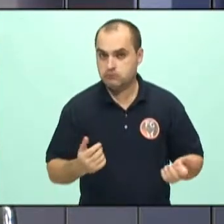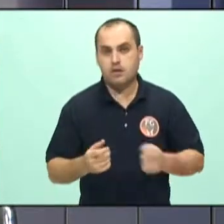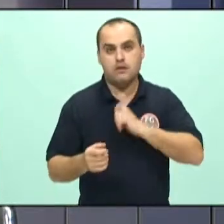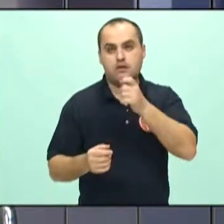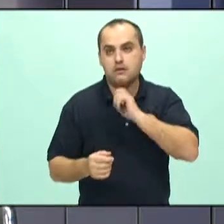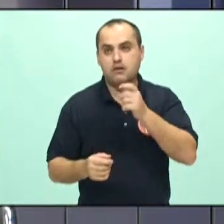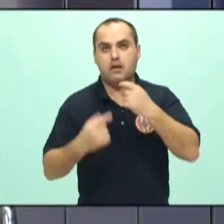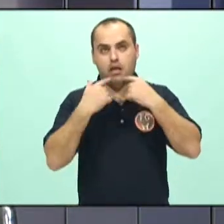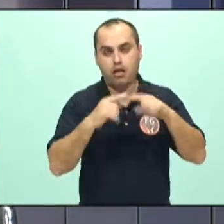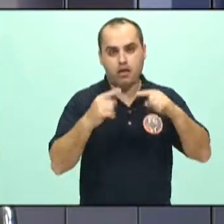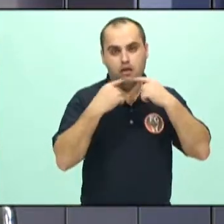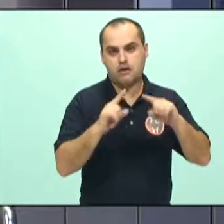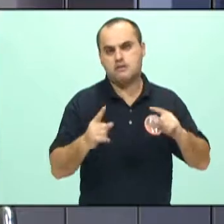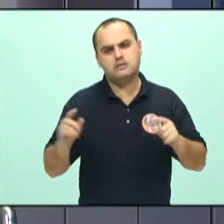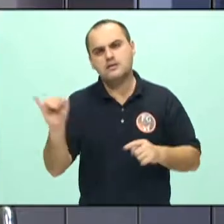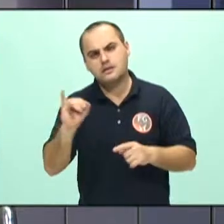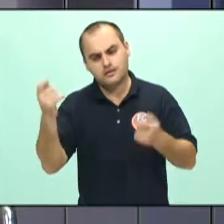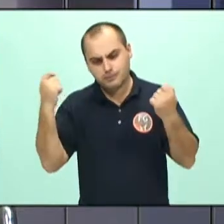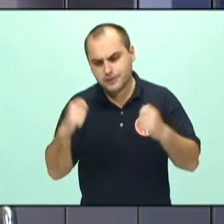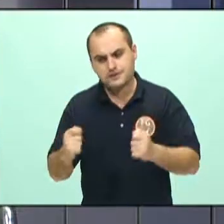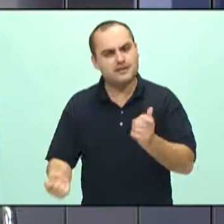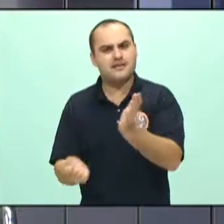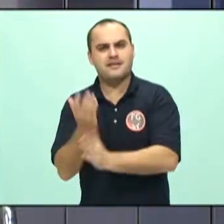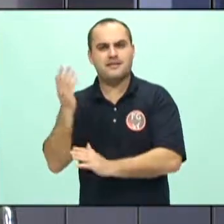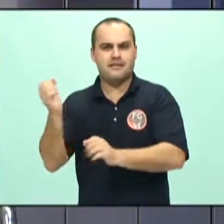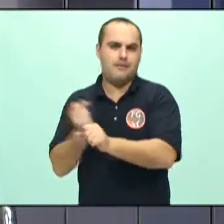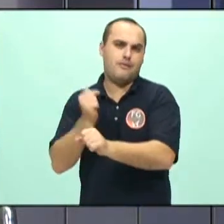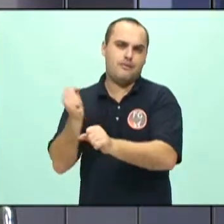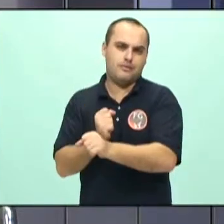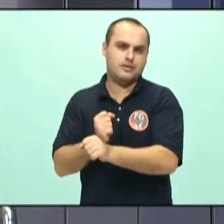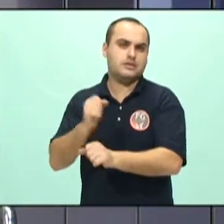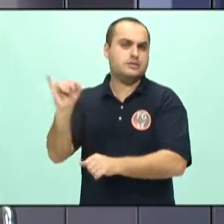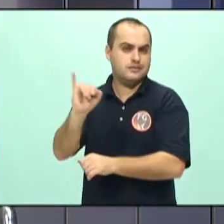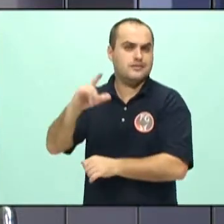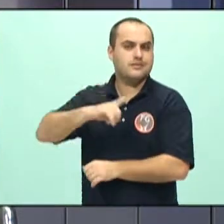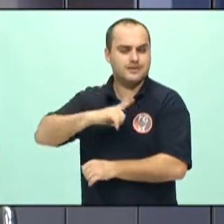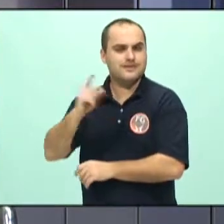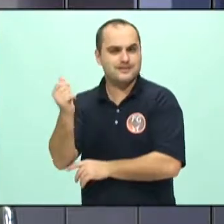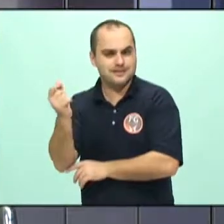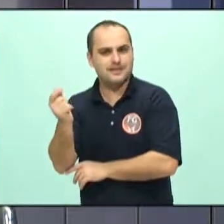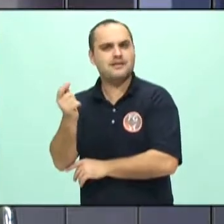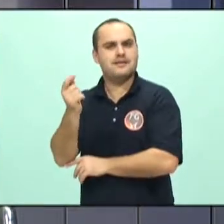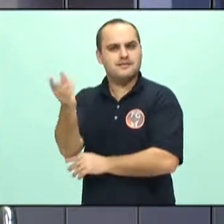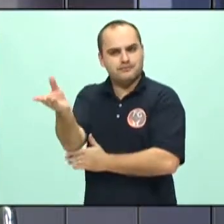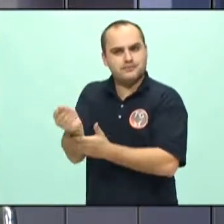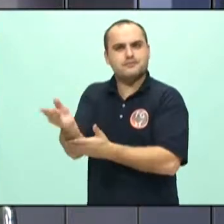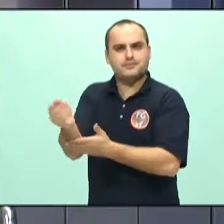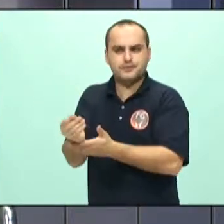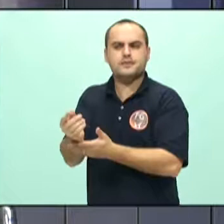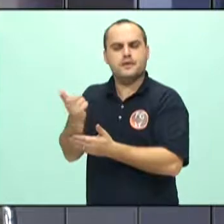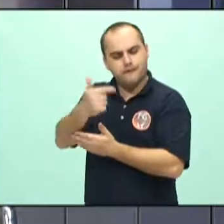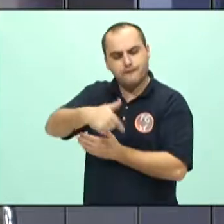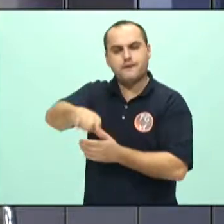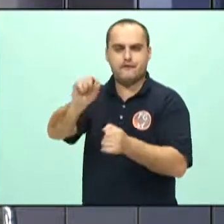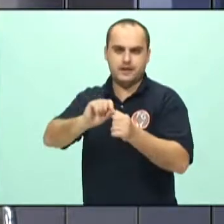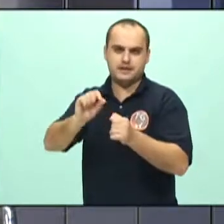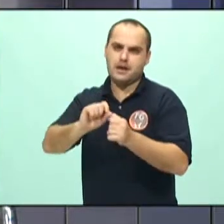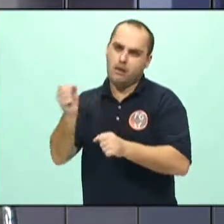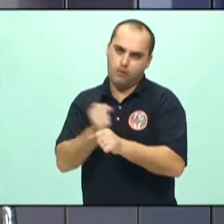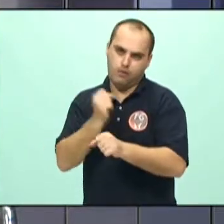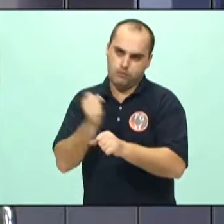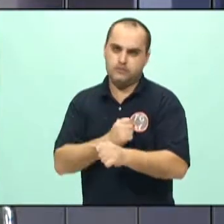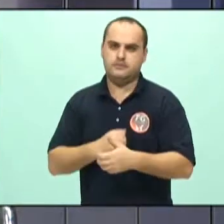reclamando, nós temos que fazer essa obra. Itajaí é uma cidade que tem uma boa condição financeira, uma boa arrecadação e deve sim fazer essa obra. Até porque